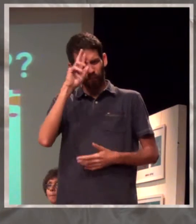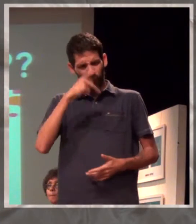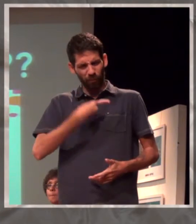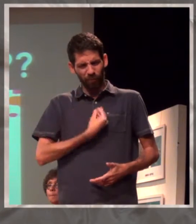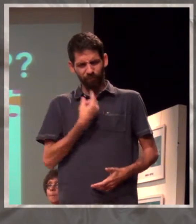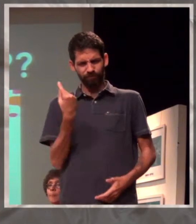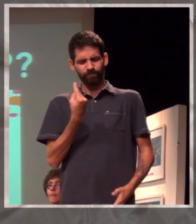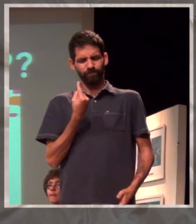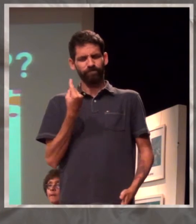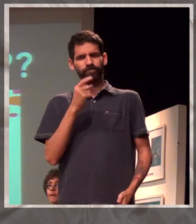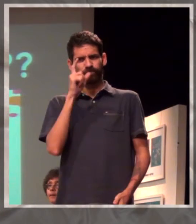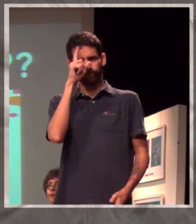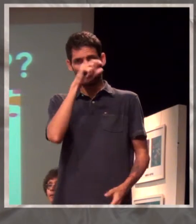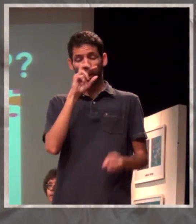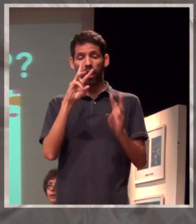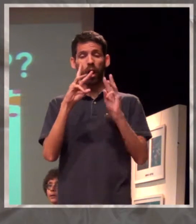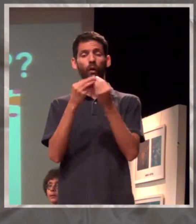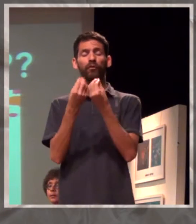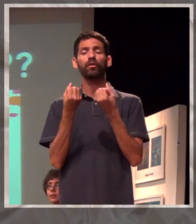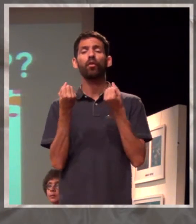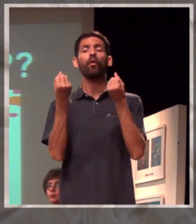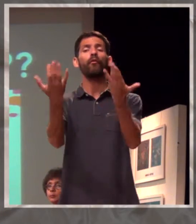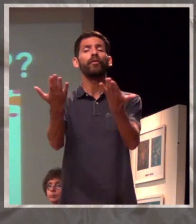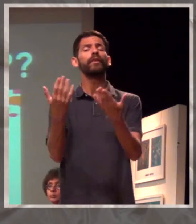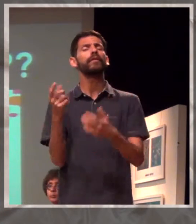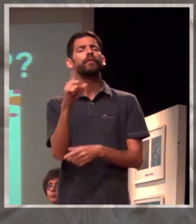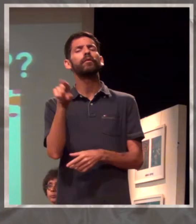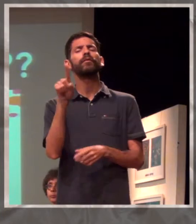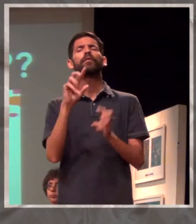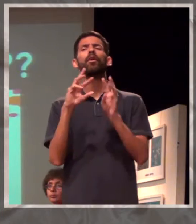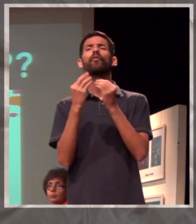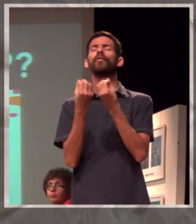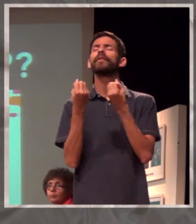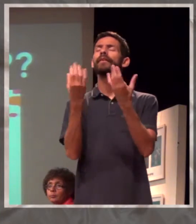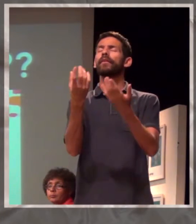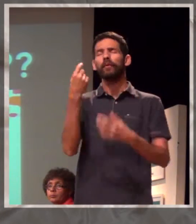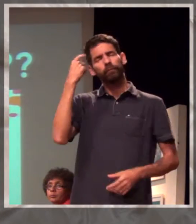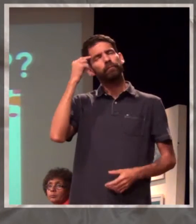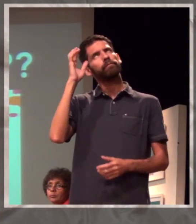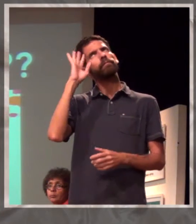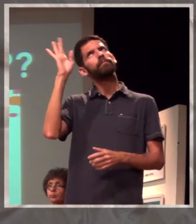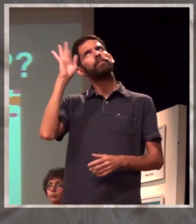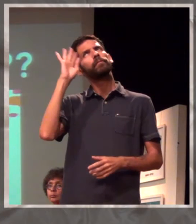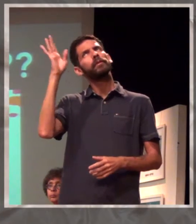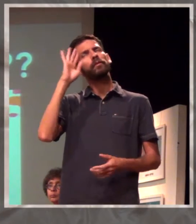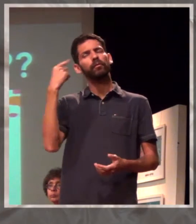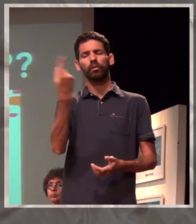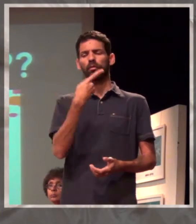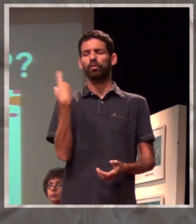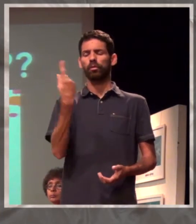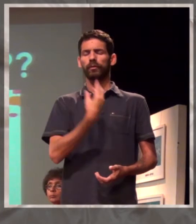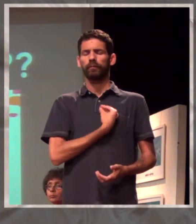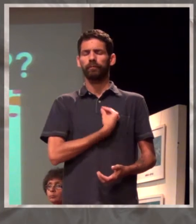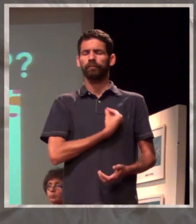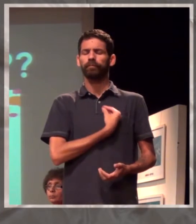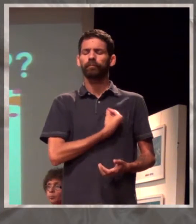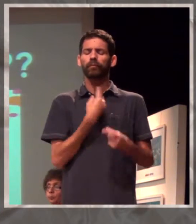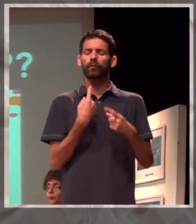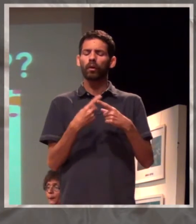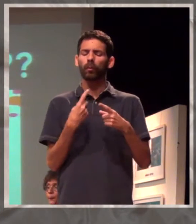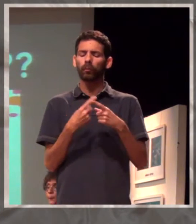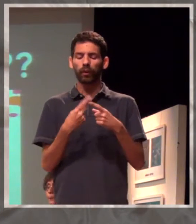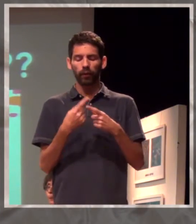sozinho. Então, a oficina ela surge como um momento em que a